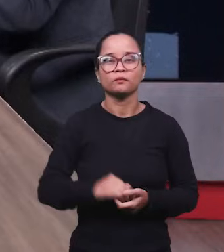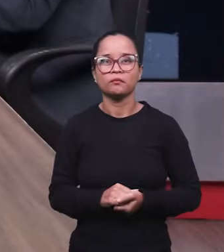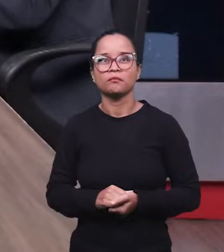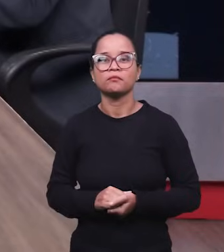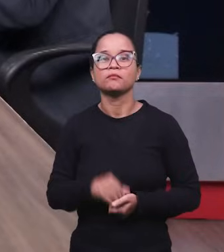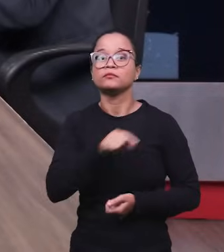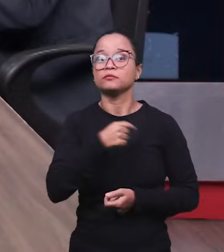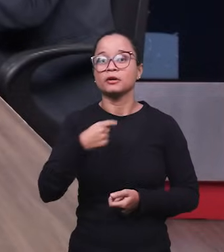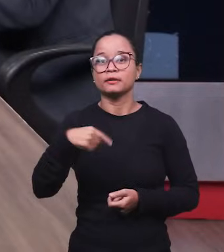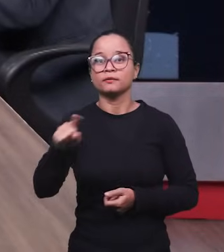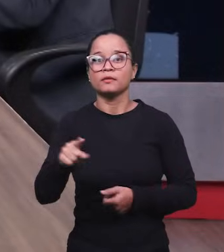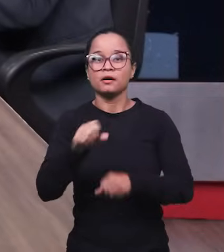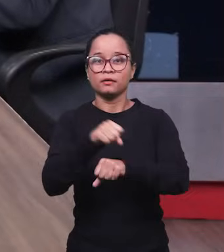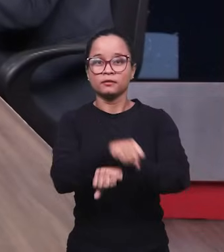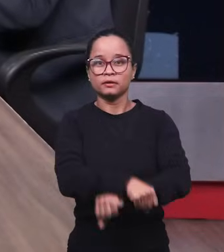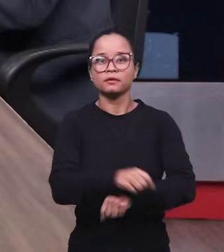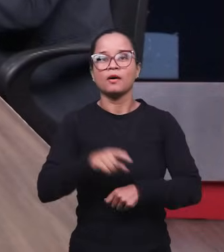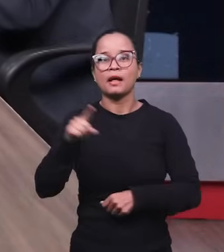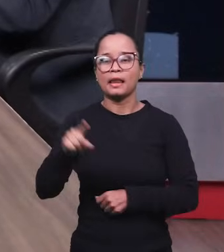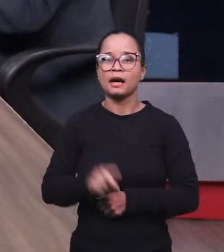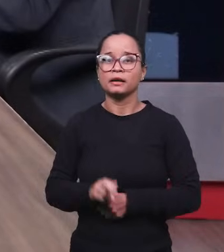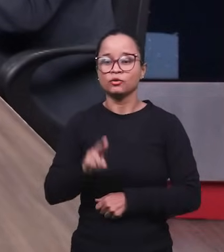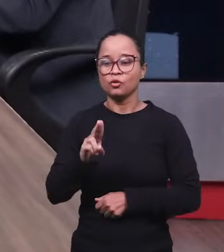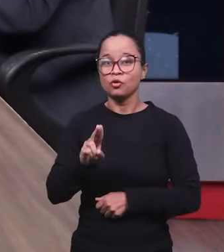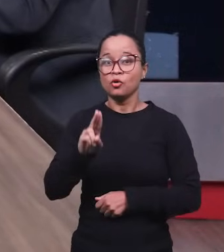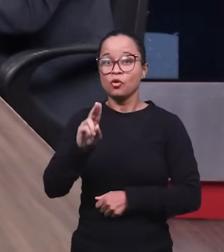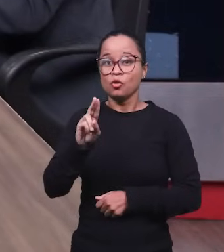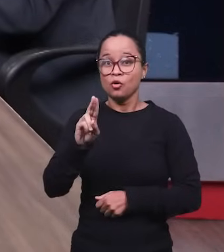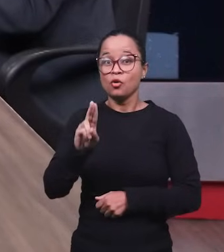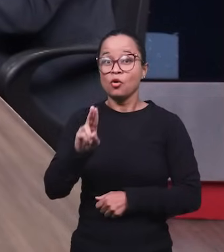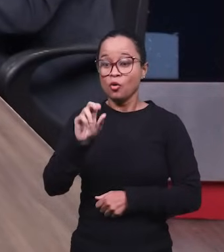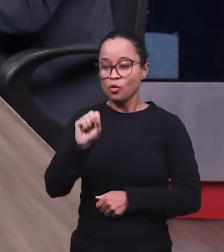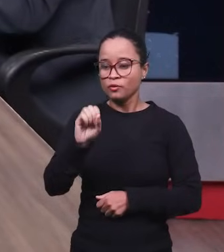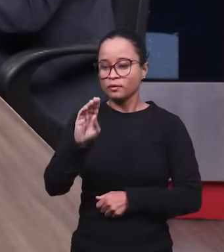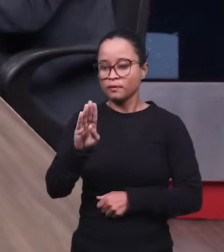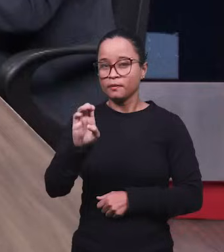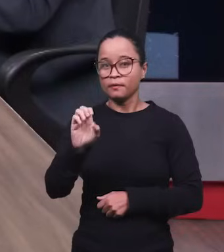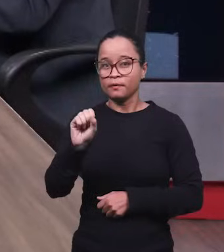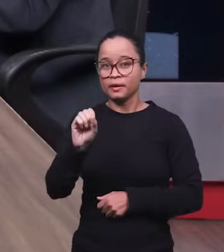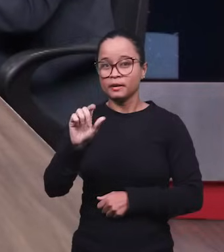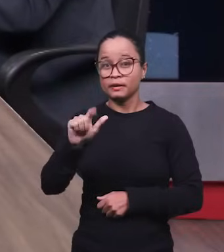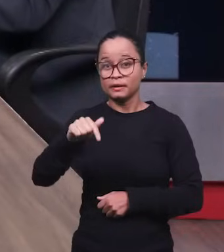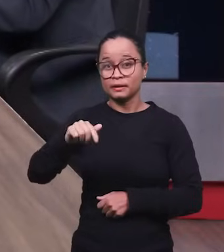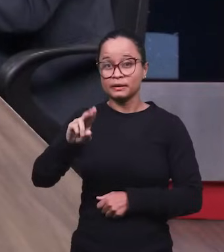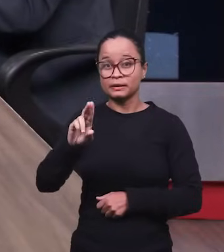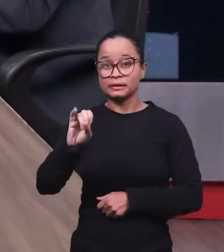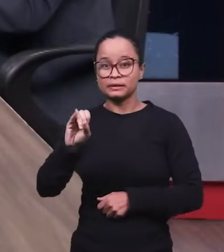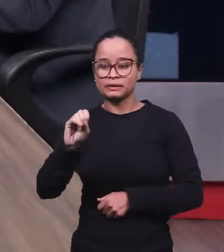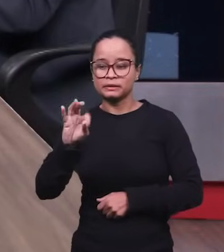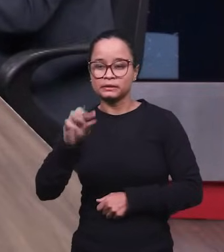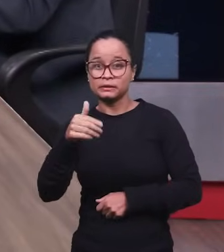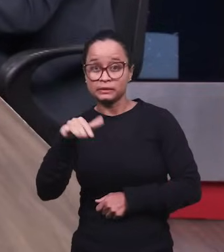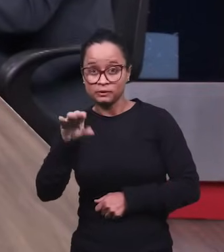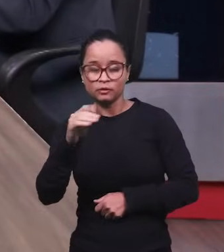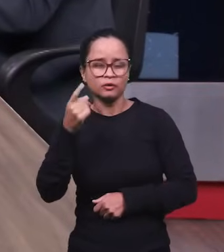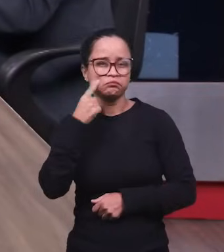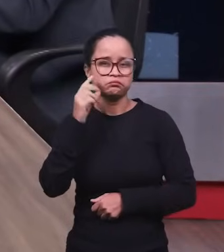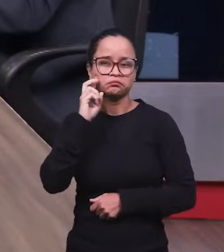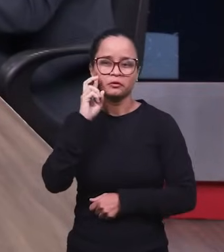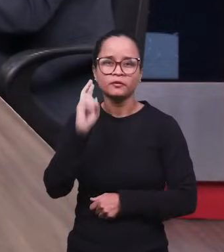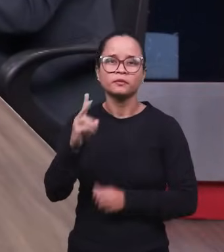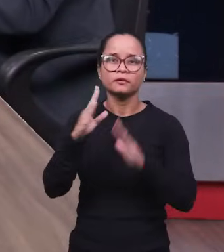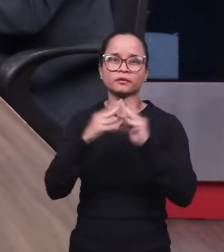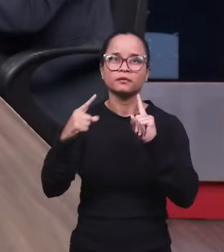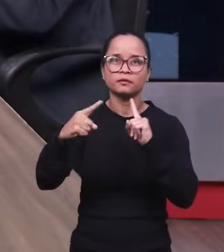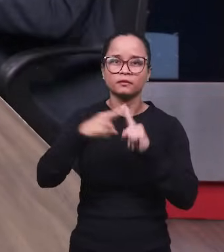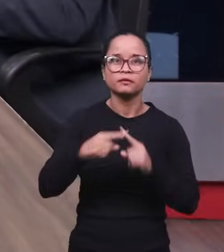nós fomos a um seminário no Uzbequistão. E nós vimos ali igrejas